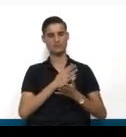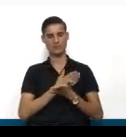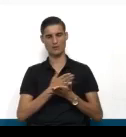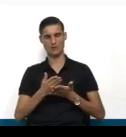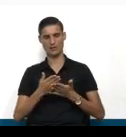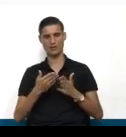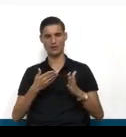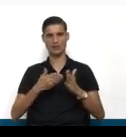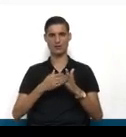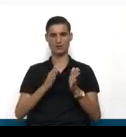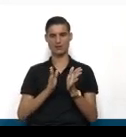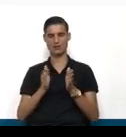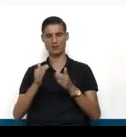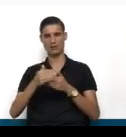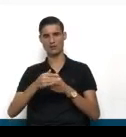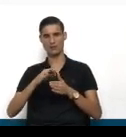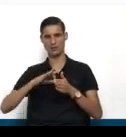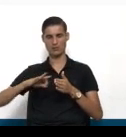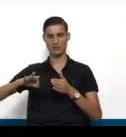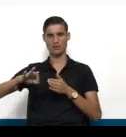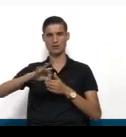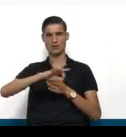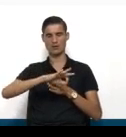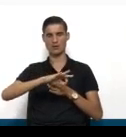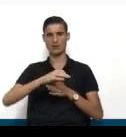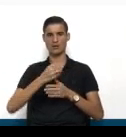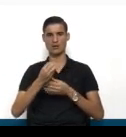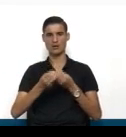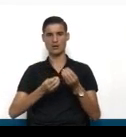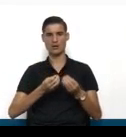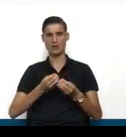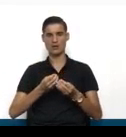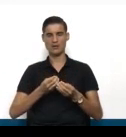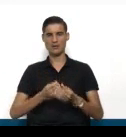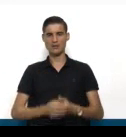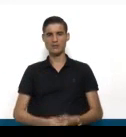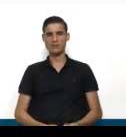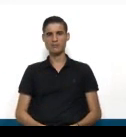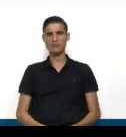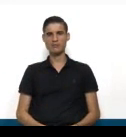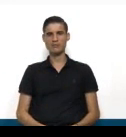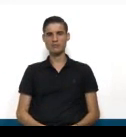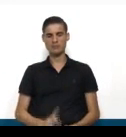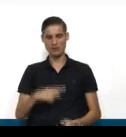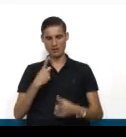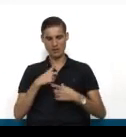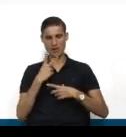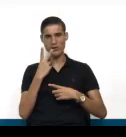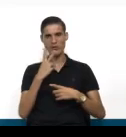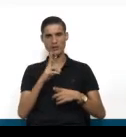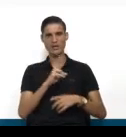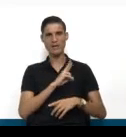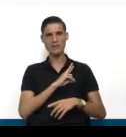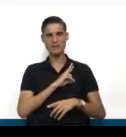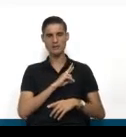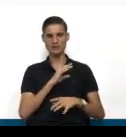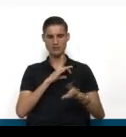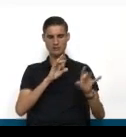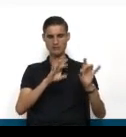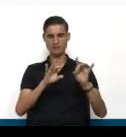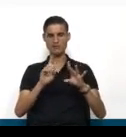iniciais e as condições de retorno, as condições iniciais e de contorno? Então, aqui nós temos duas